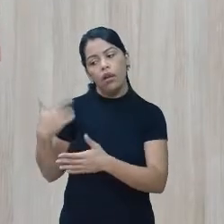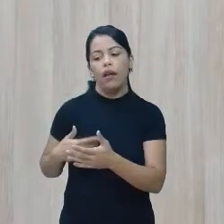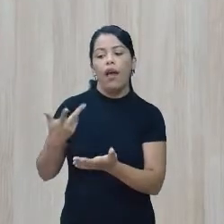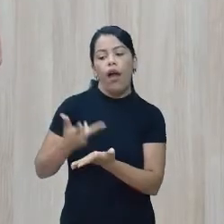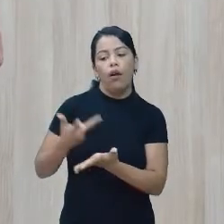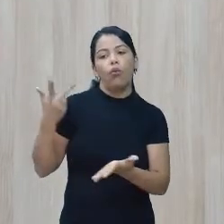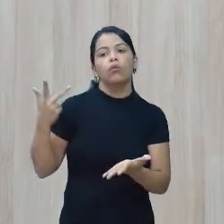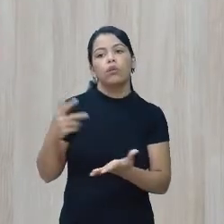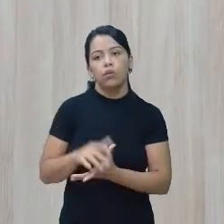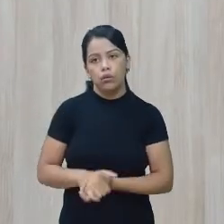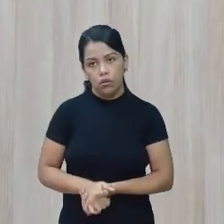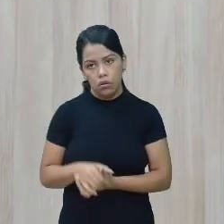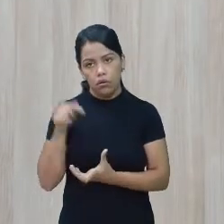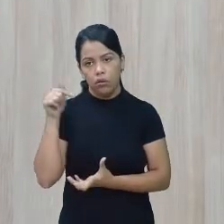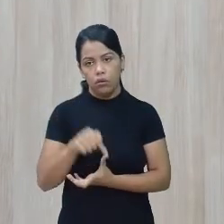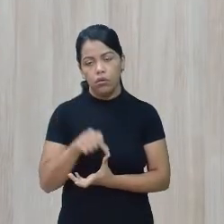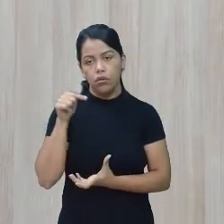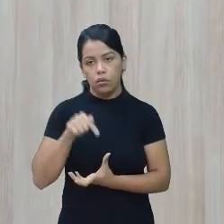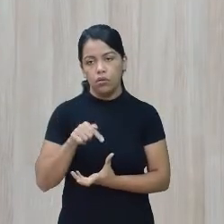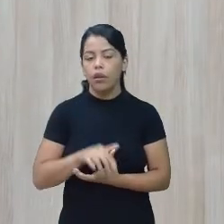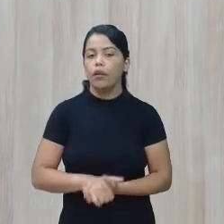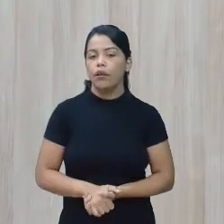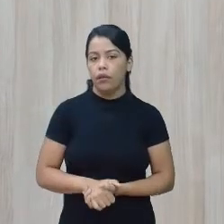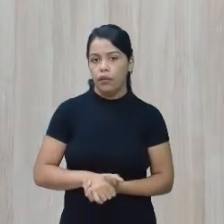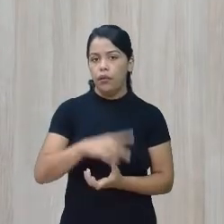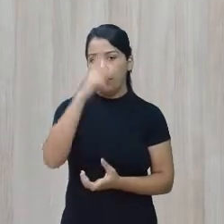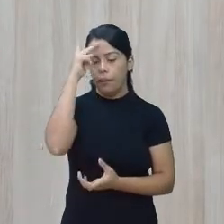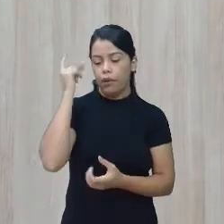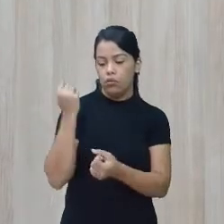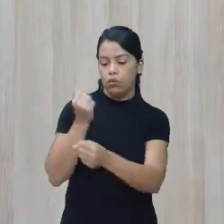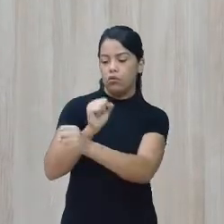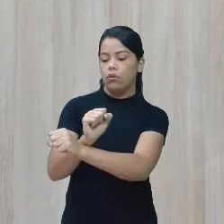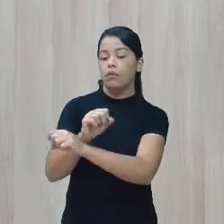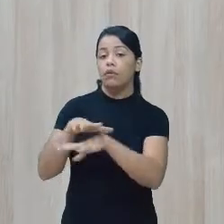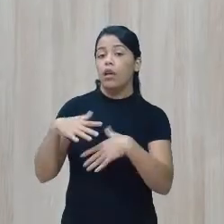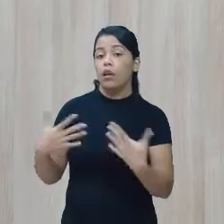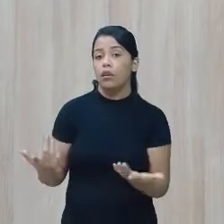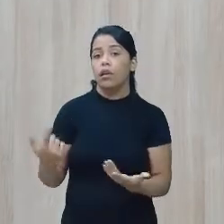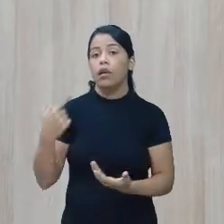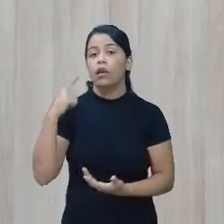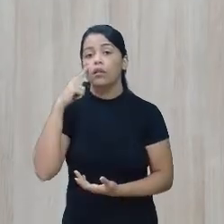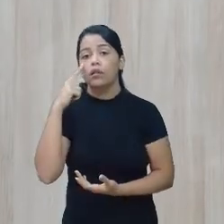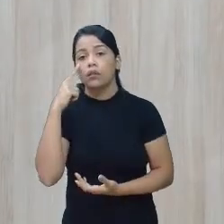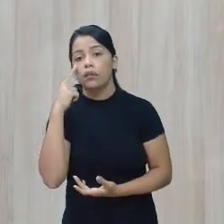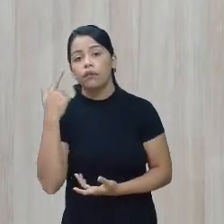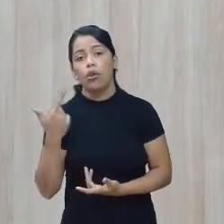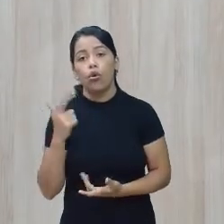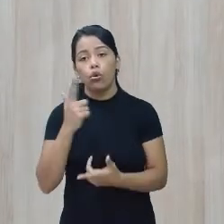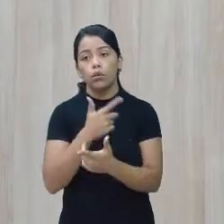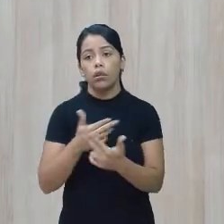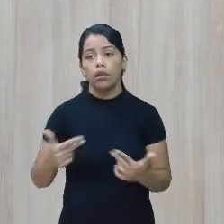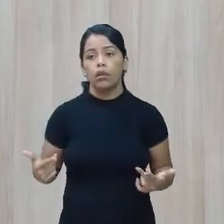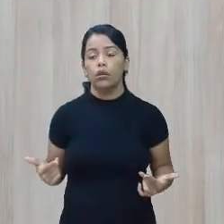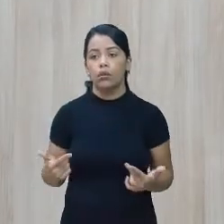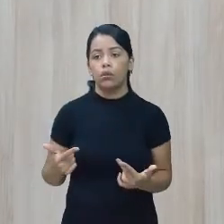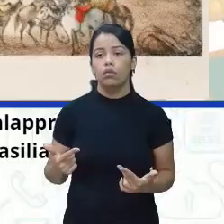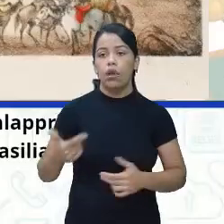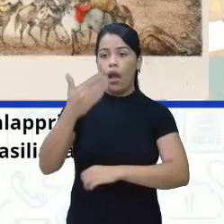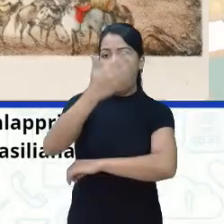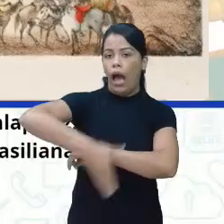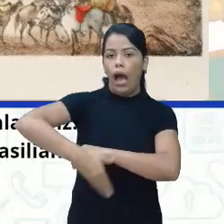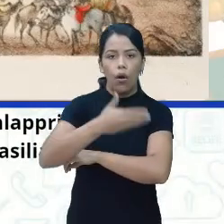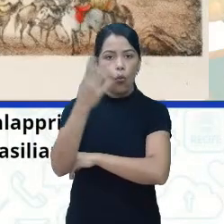esse comércio, né, de pessoas escravizadas. A gente vai dar um outro salto aqui, ó, e aí eu vou mostrar essa mesma